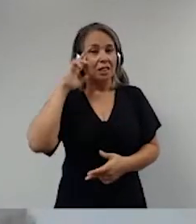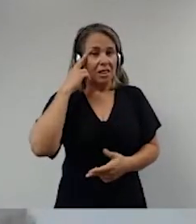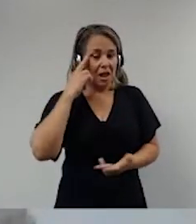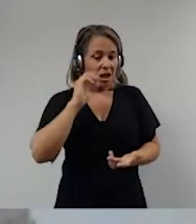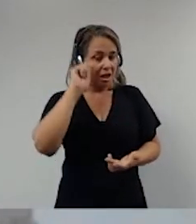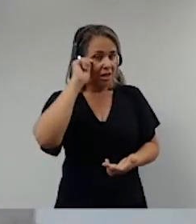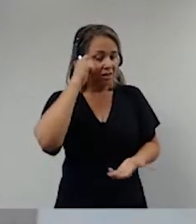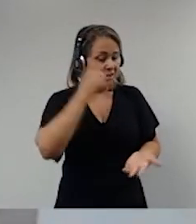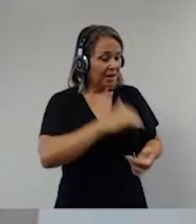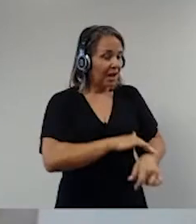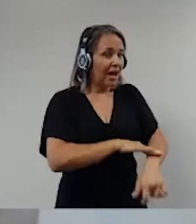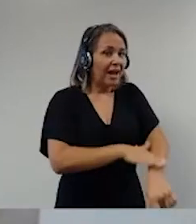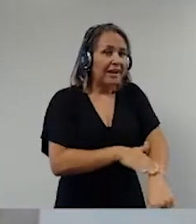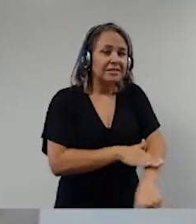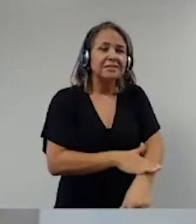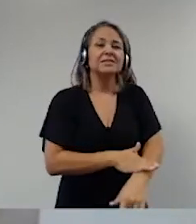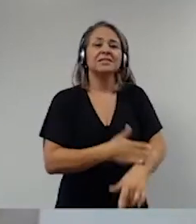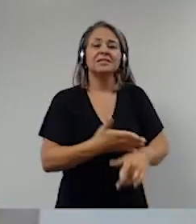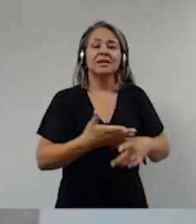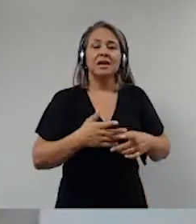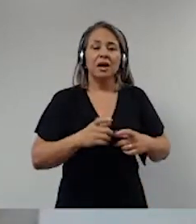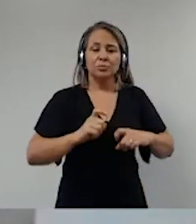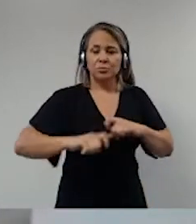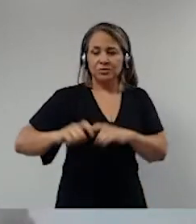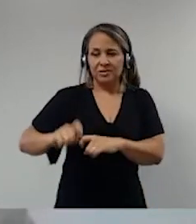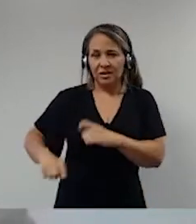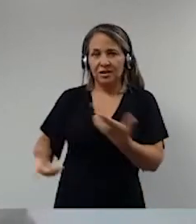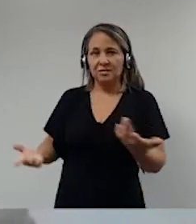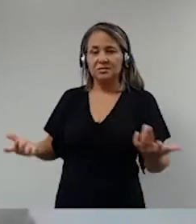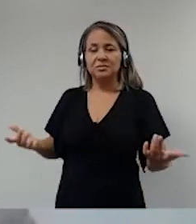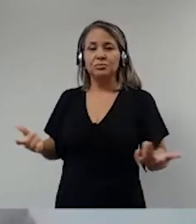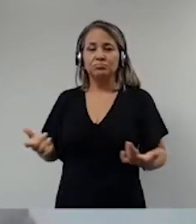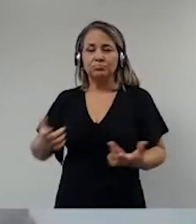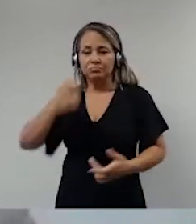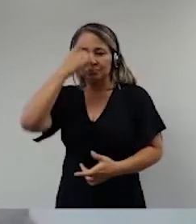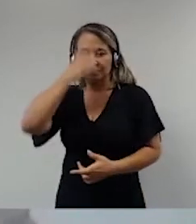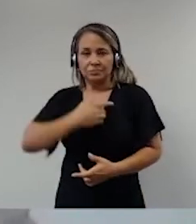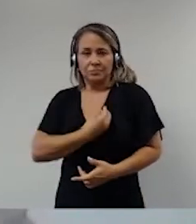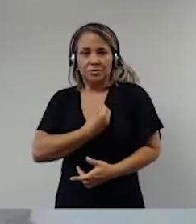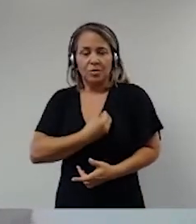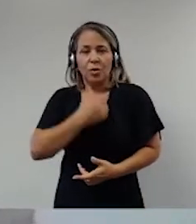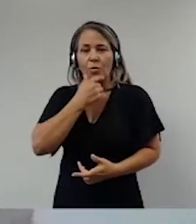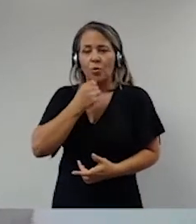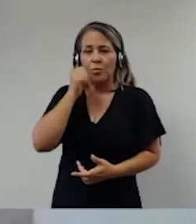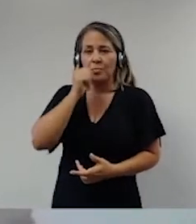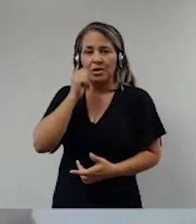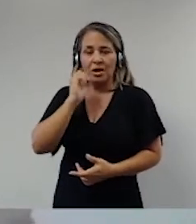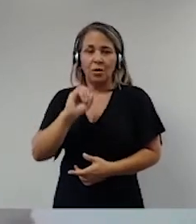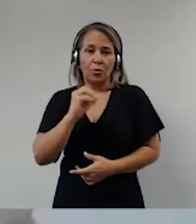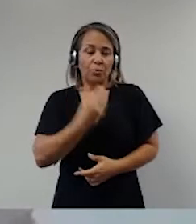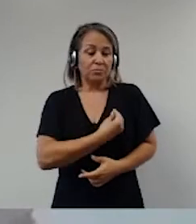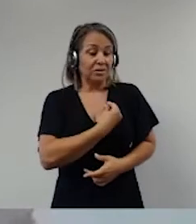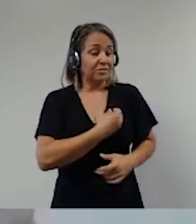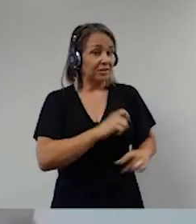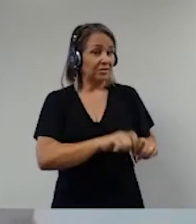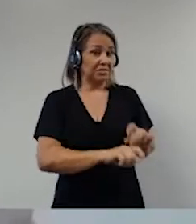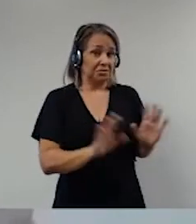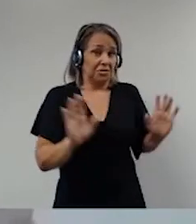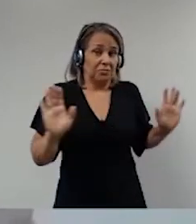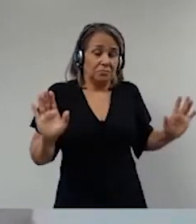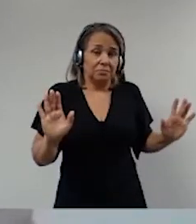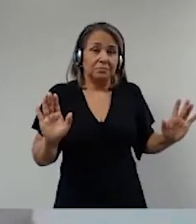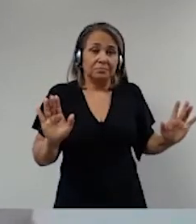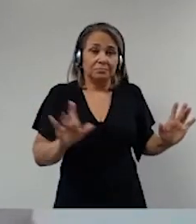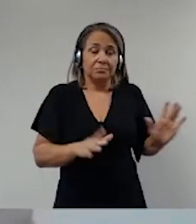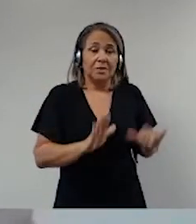do sexo, em função da classe social, em função da orientação sexual. Bem, essas